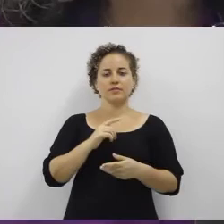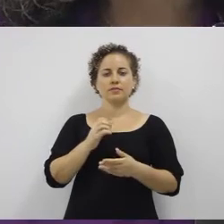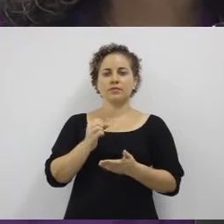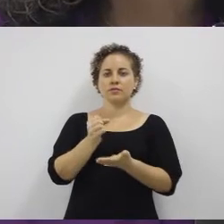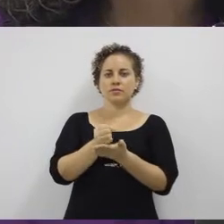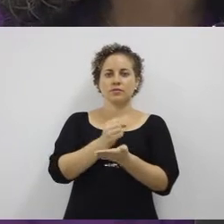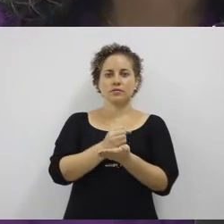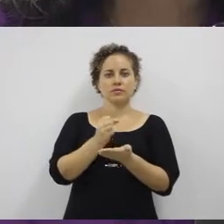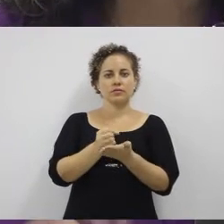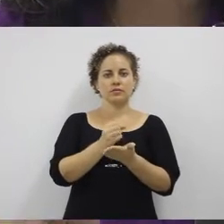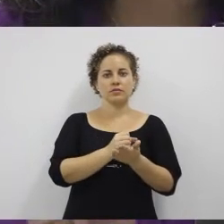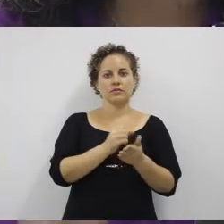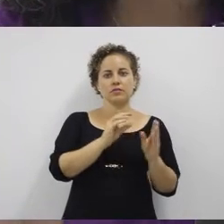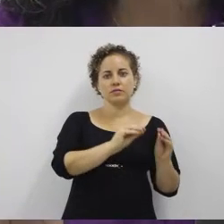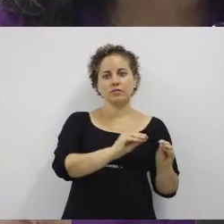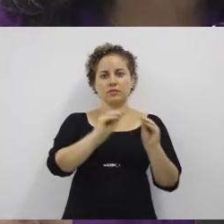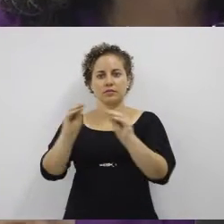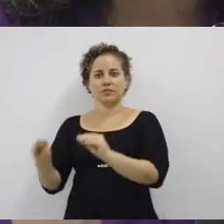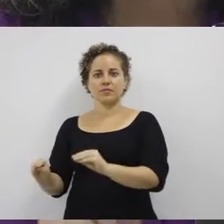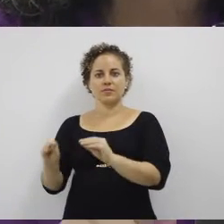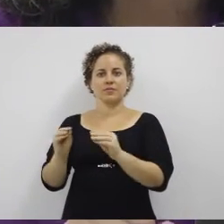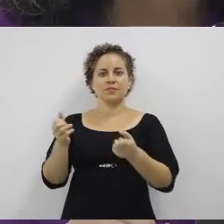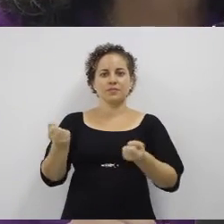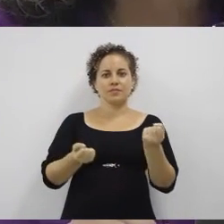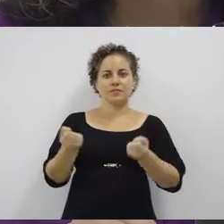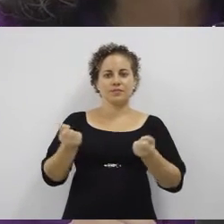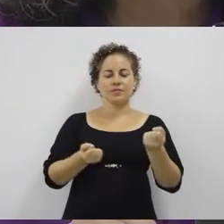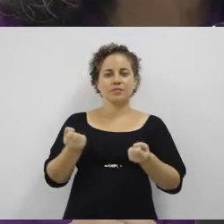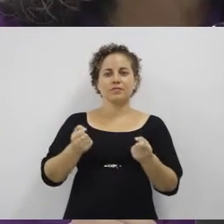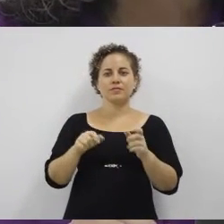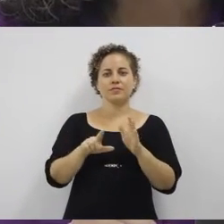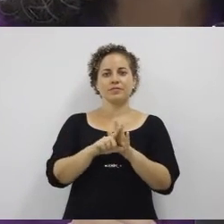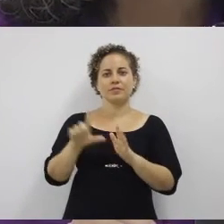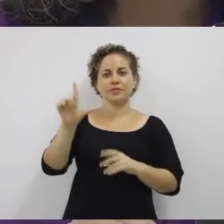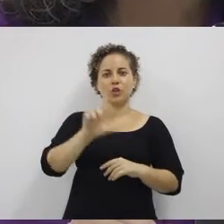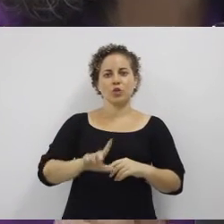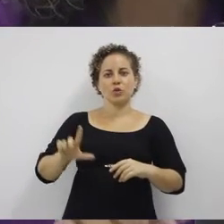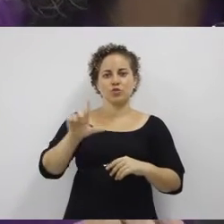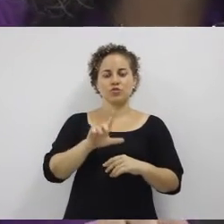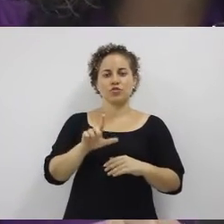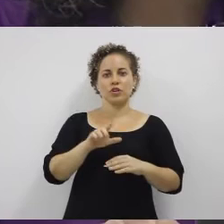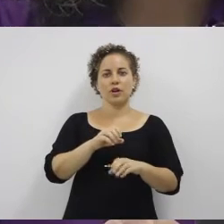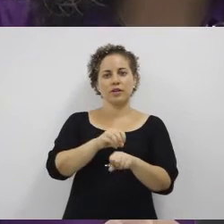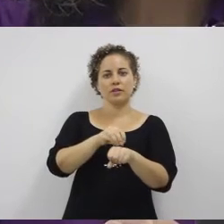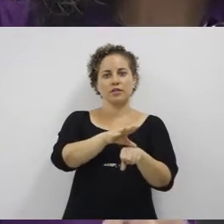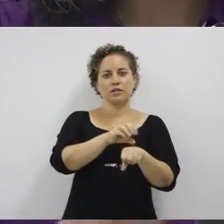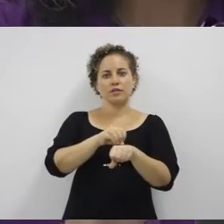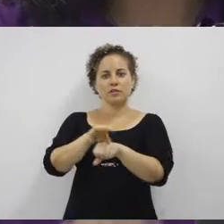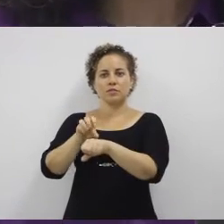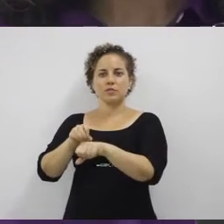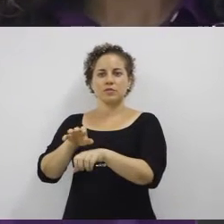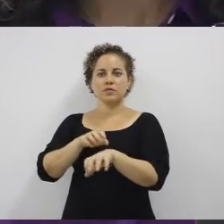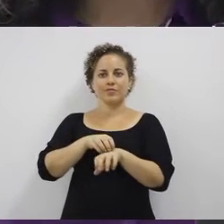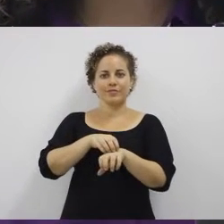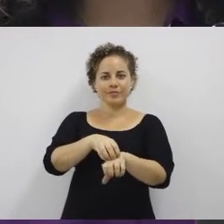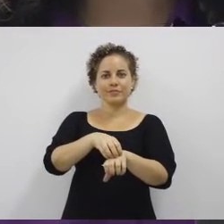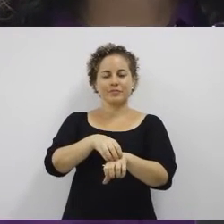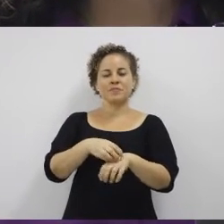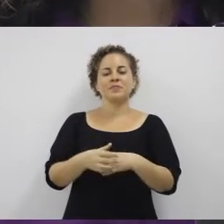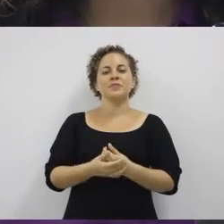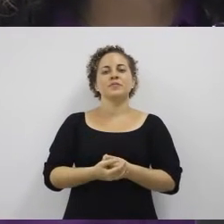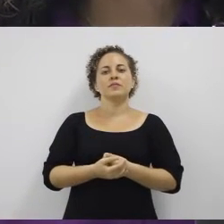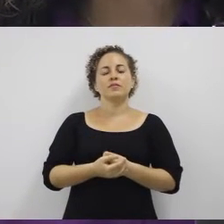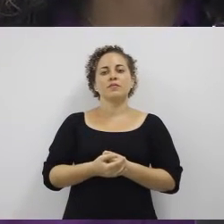de transportadores, tendo uma relação muito próxima com a área de logística e distribuição das companhias. Há